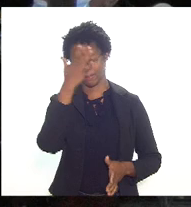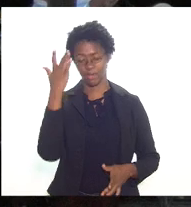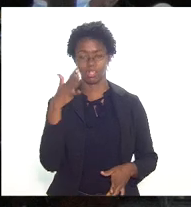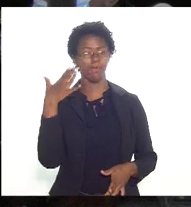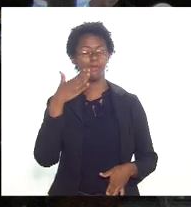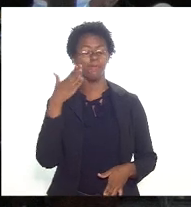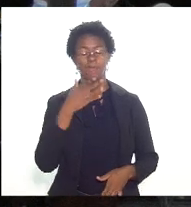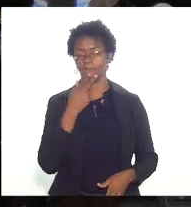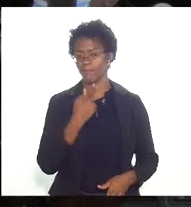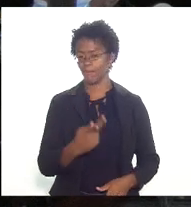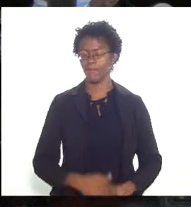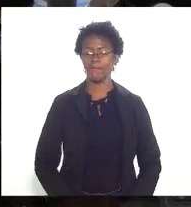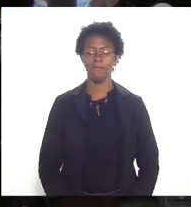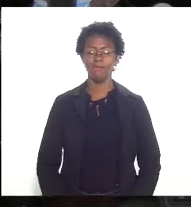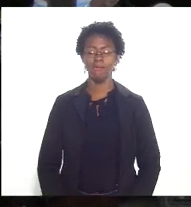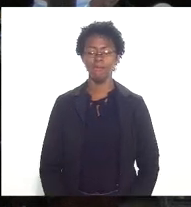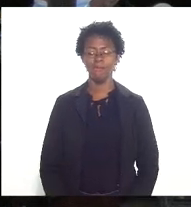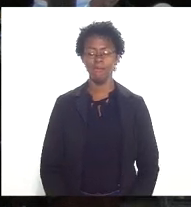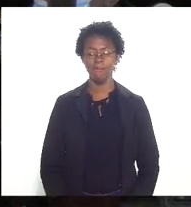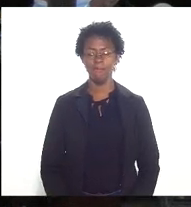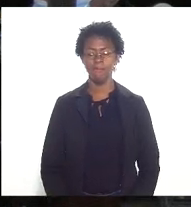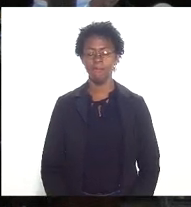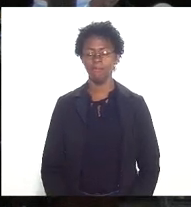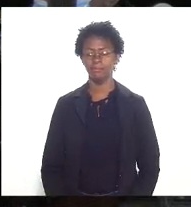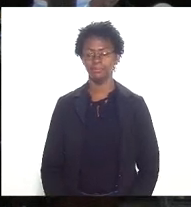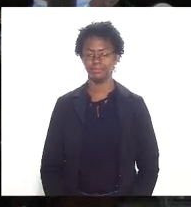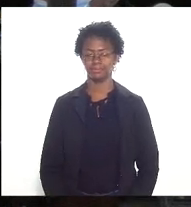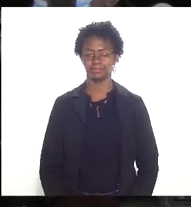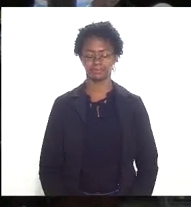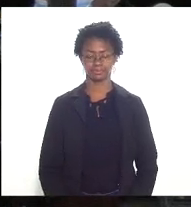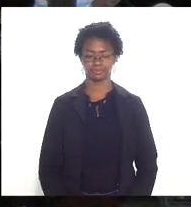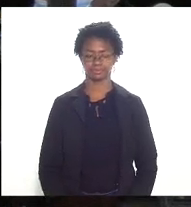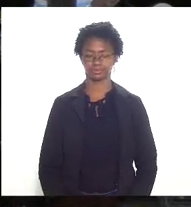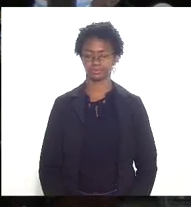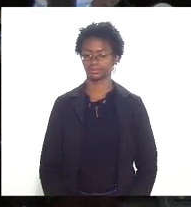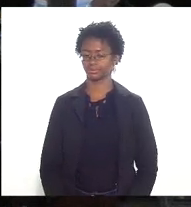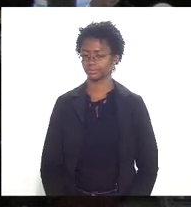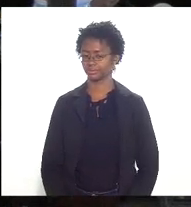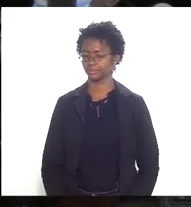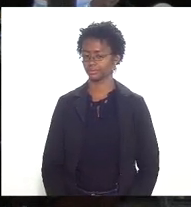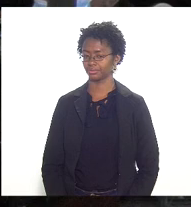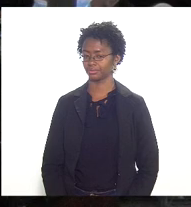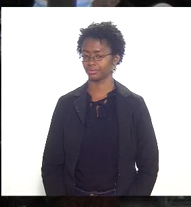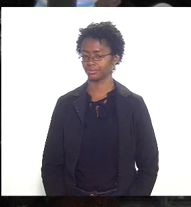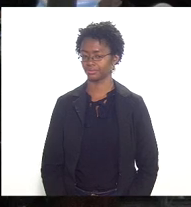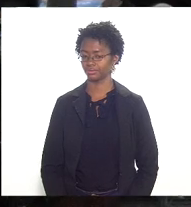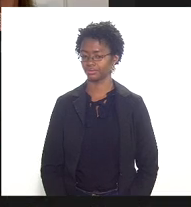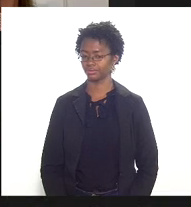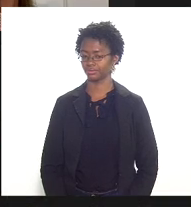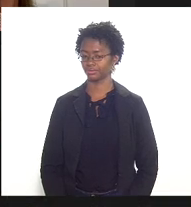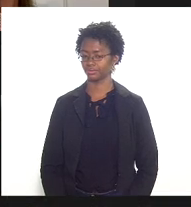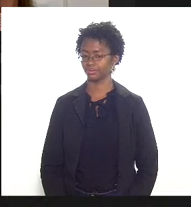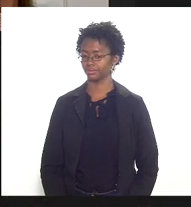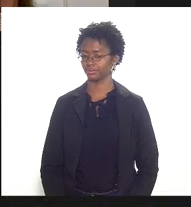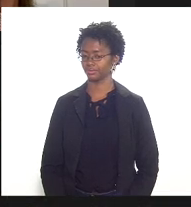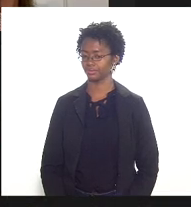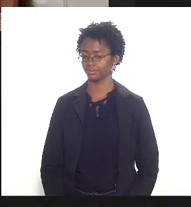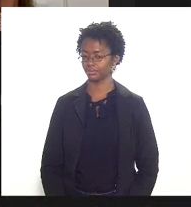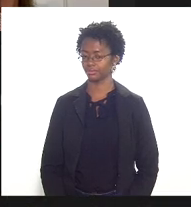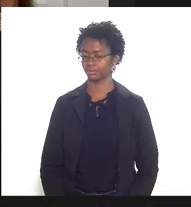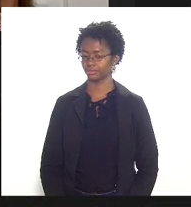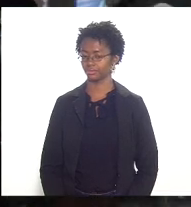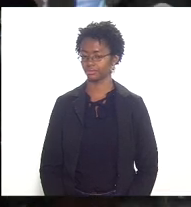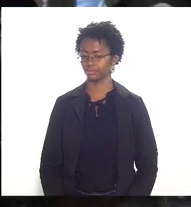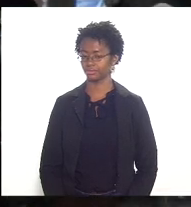Oi Rejane a dizendo que não pobre estava de terra né porque depois vai ficar Alexandre